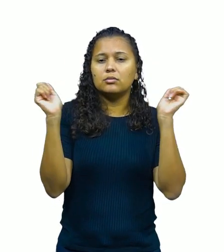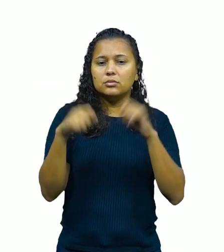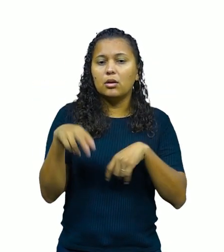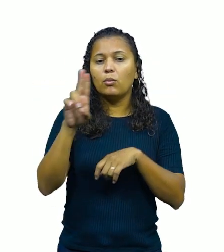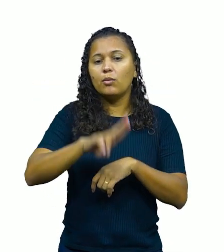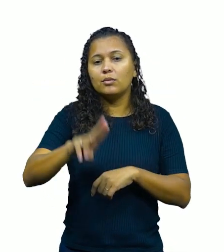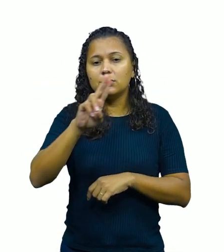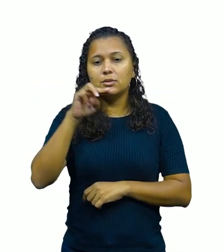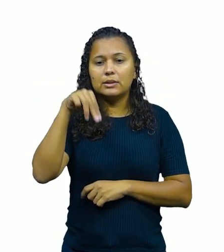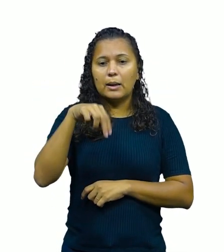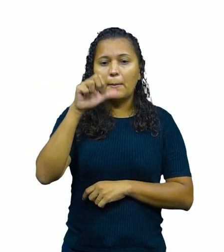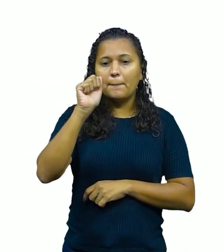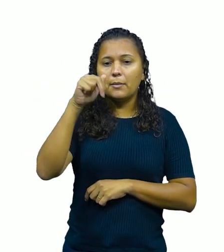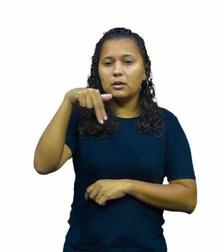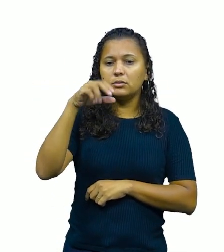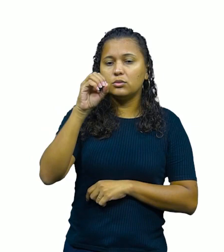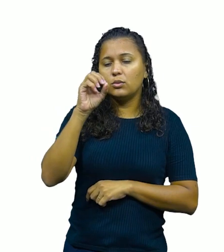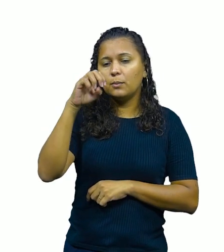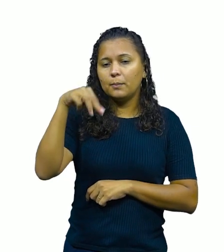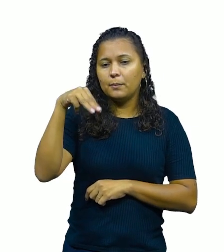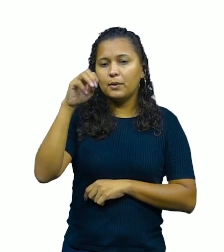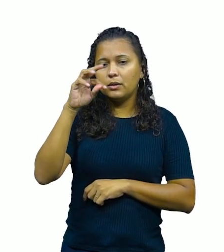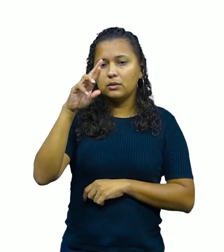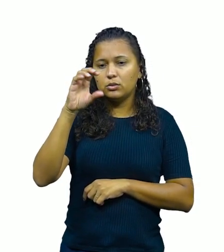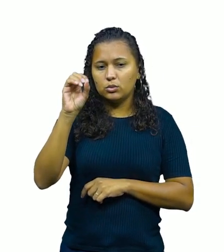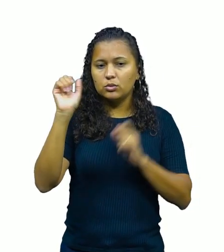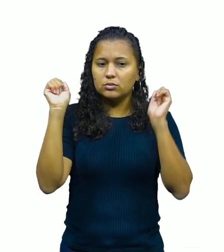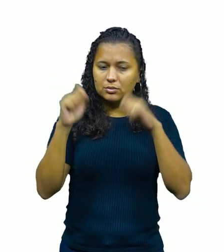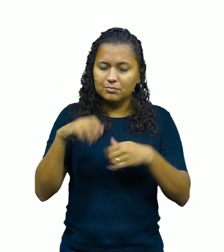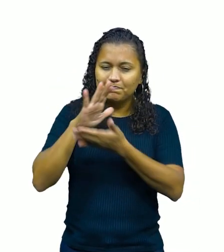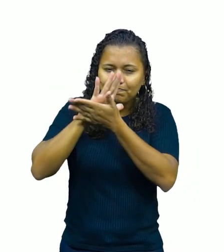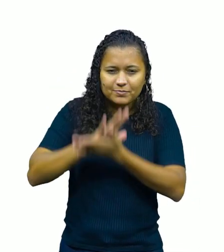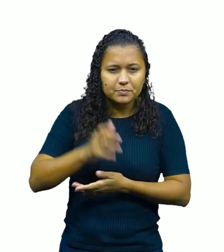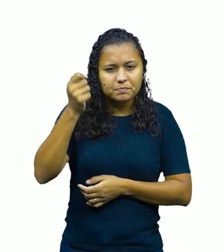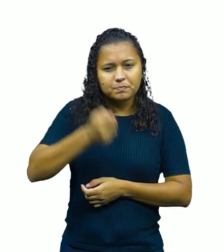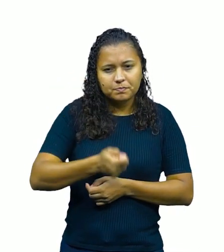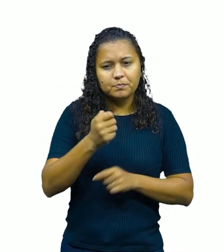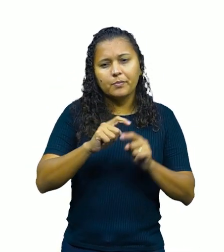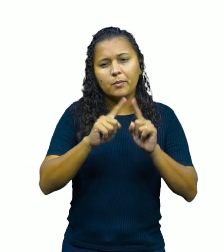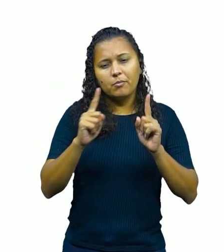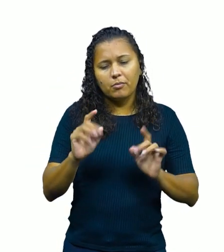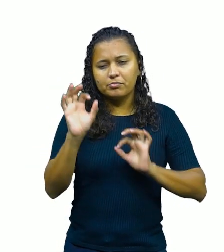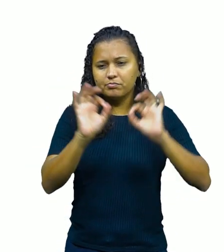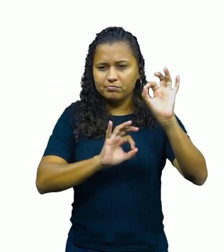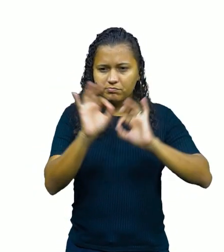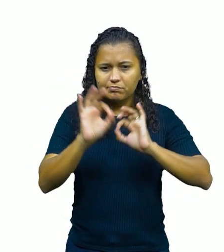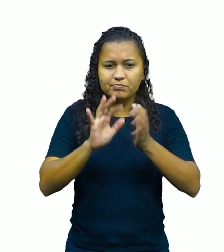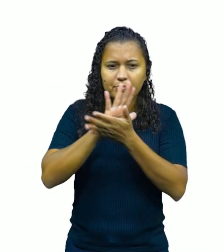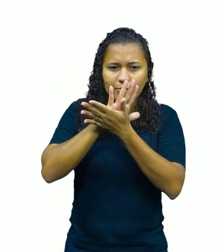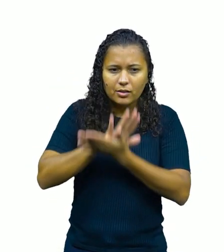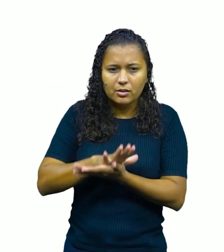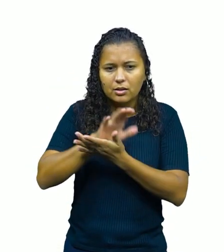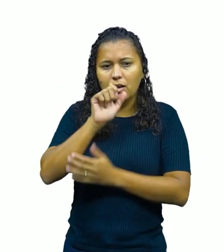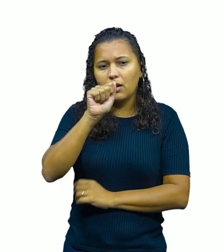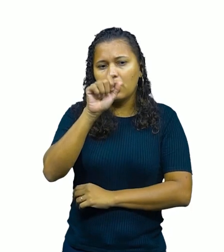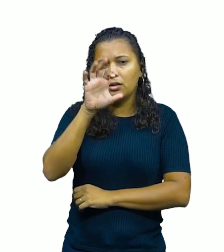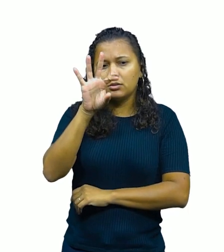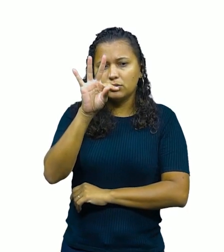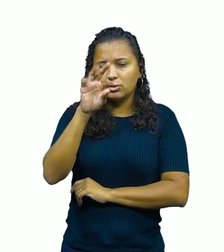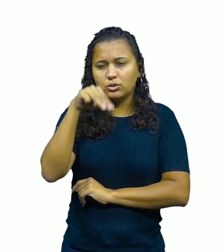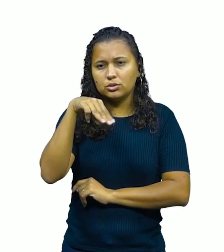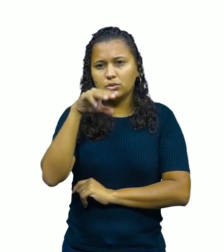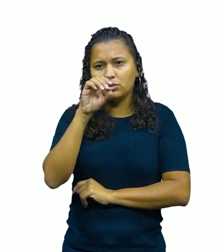também é considerado um namômetro, né? Para medirmos pressão absoluta, mas propriamente projetado para medir a